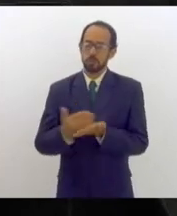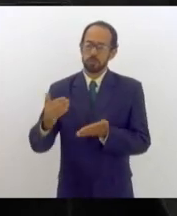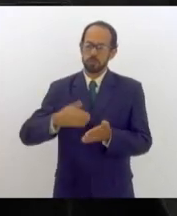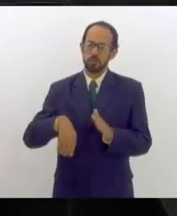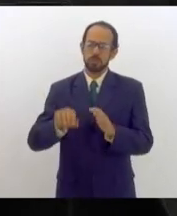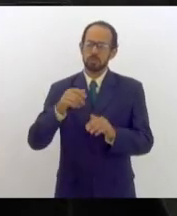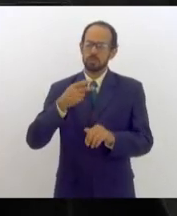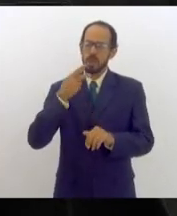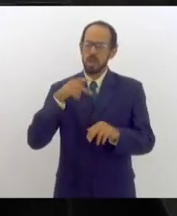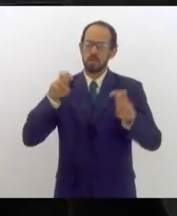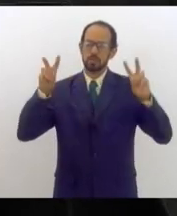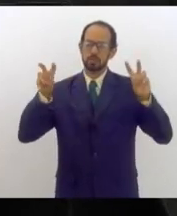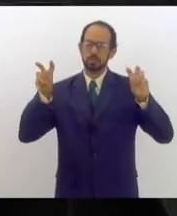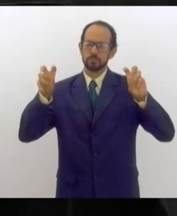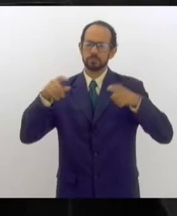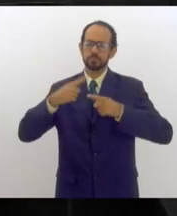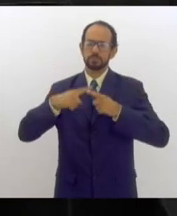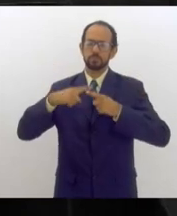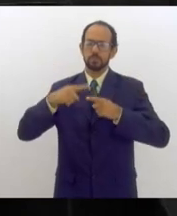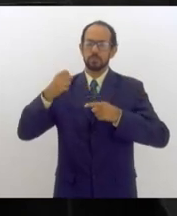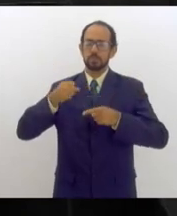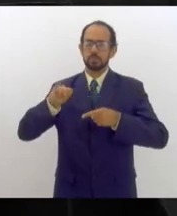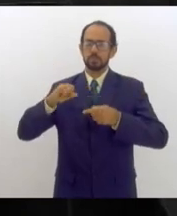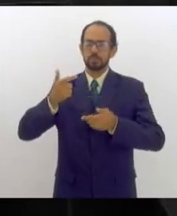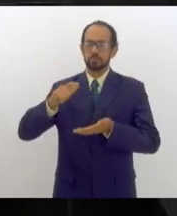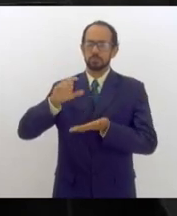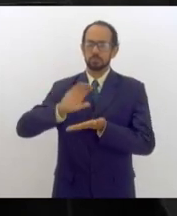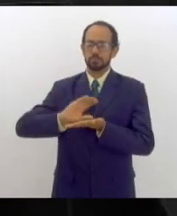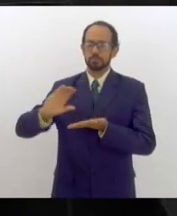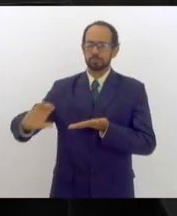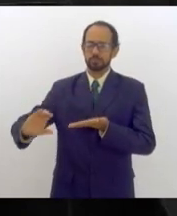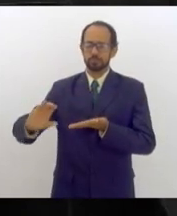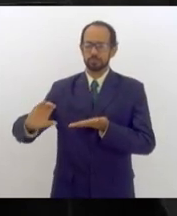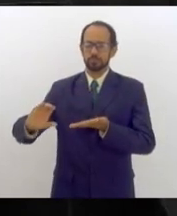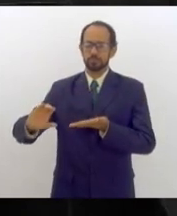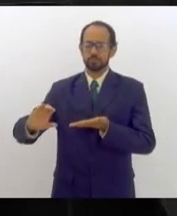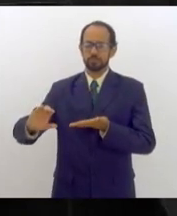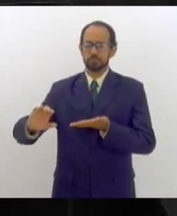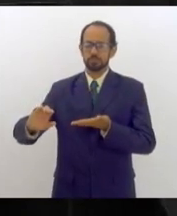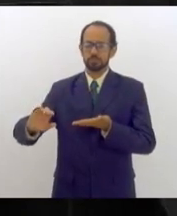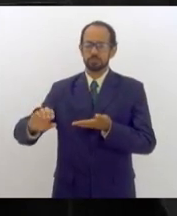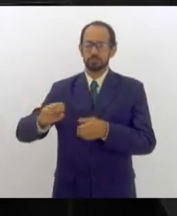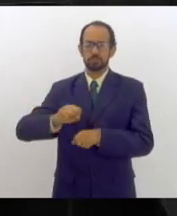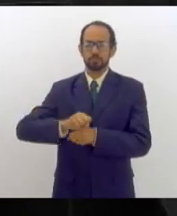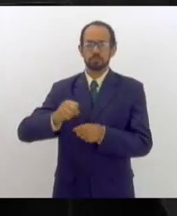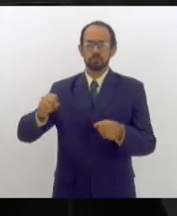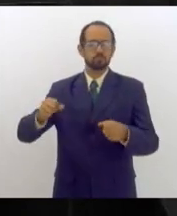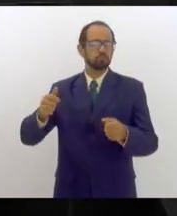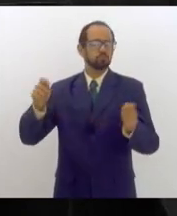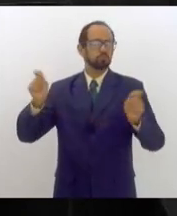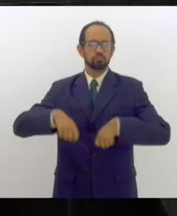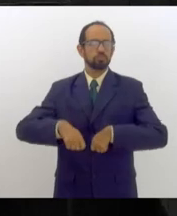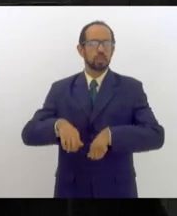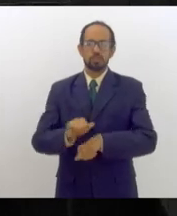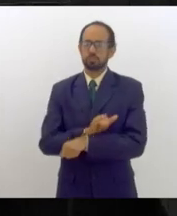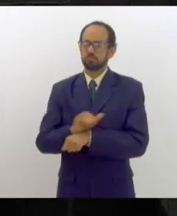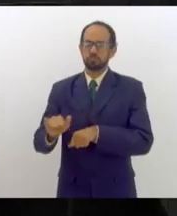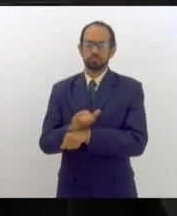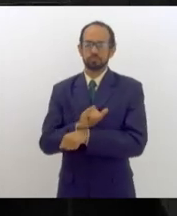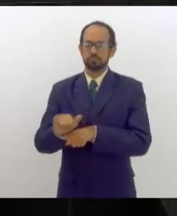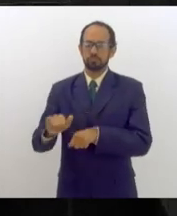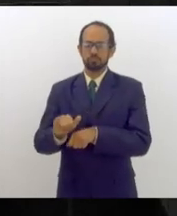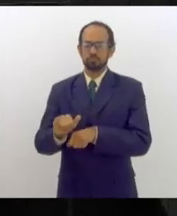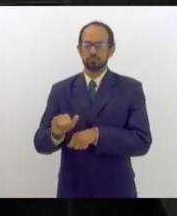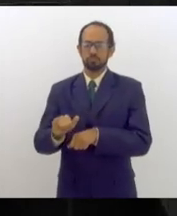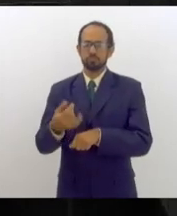porque se não tiver fonte de financiamento não tem não tem saída vamos viver um